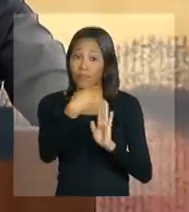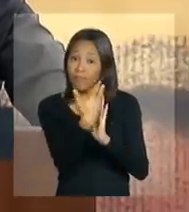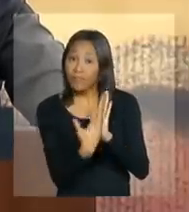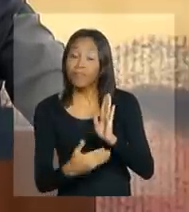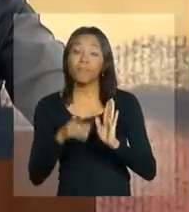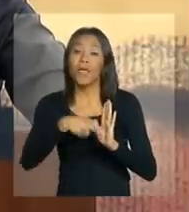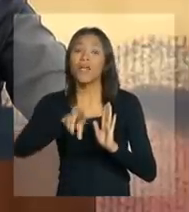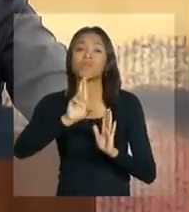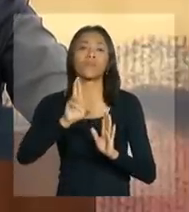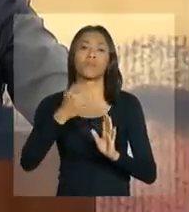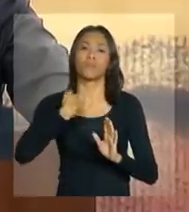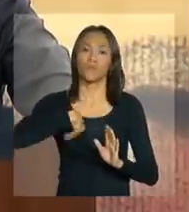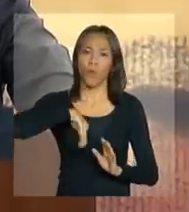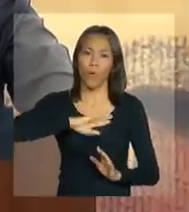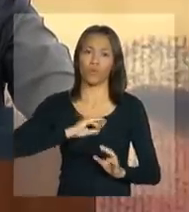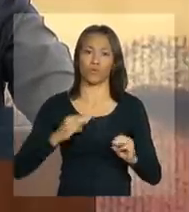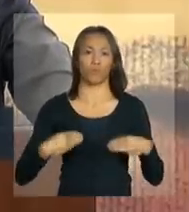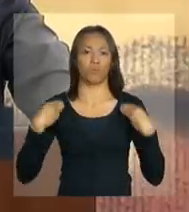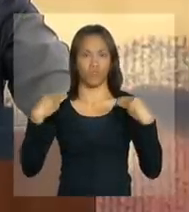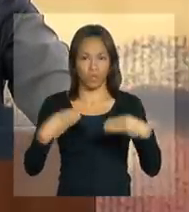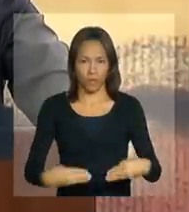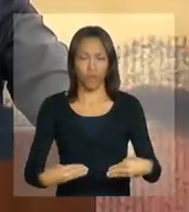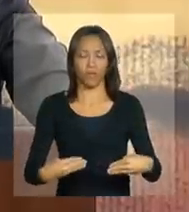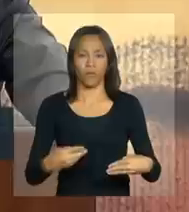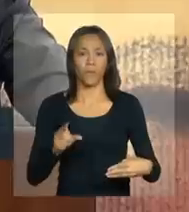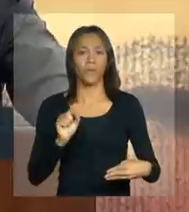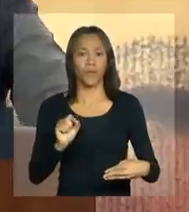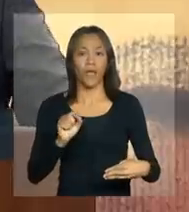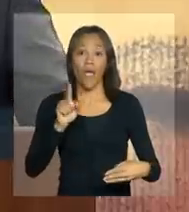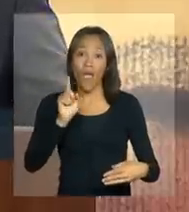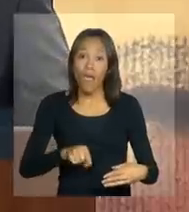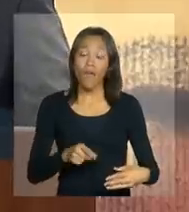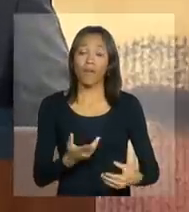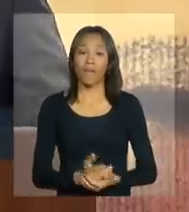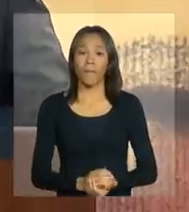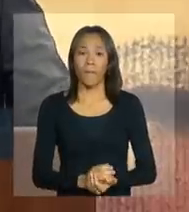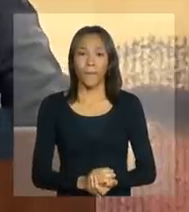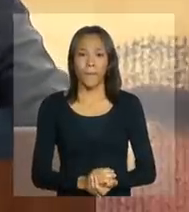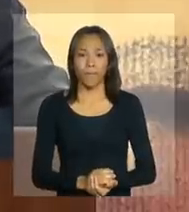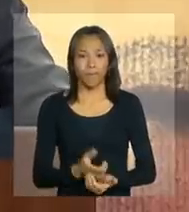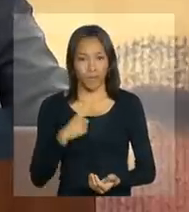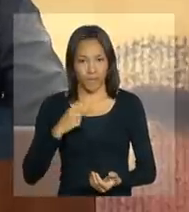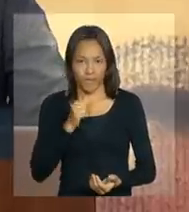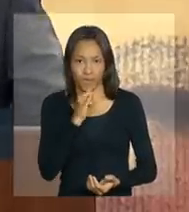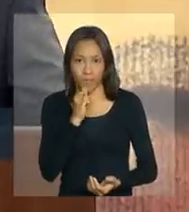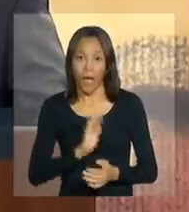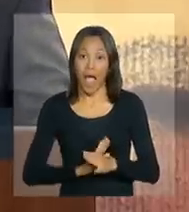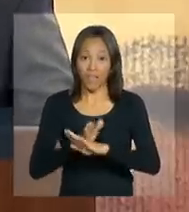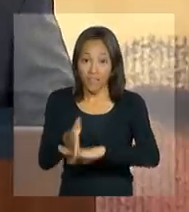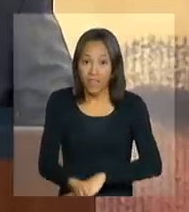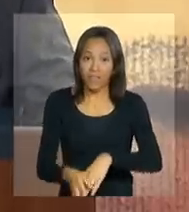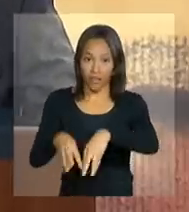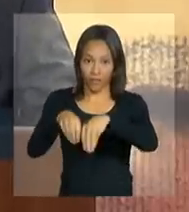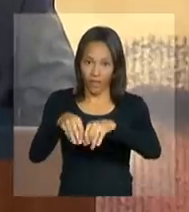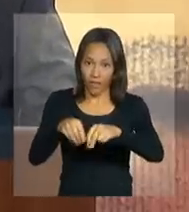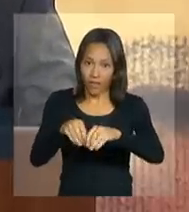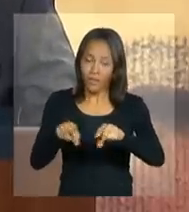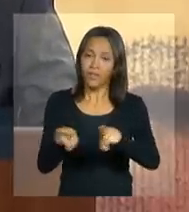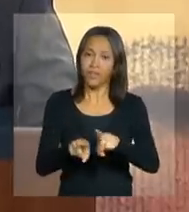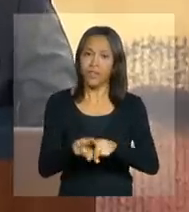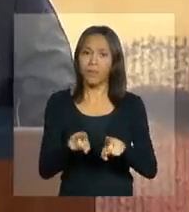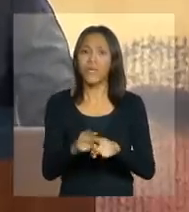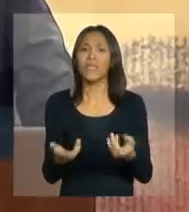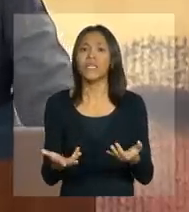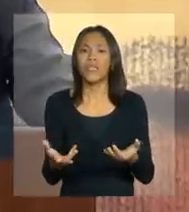responsabilidade do nosso Ministério são as ações de acesso à terra e inclusão produtiva